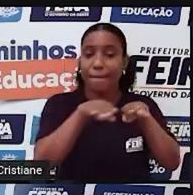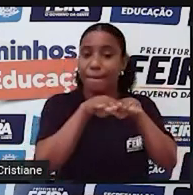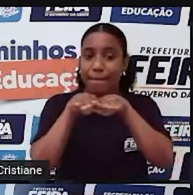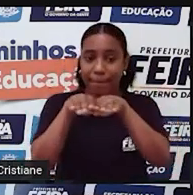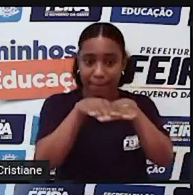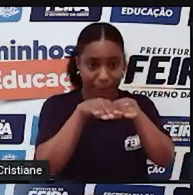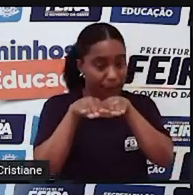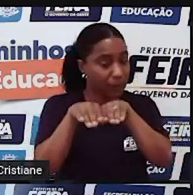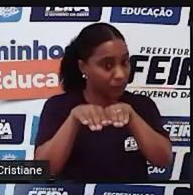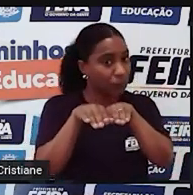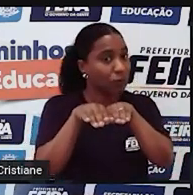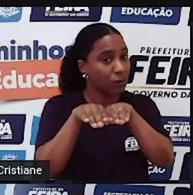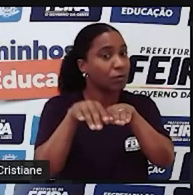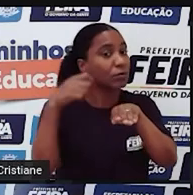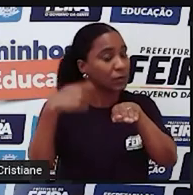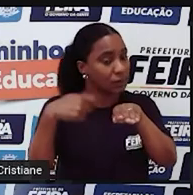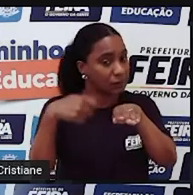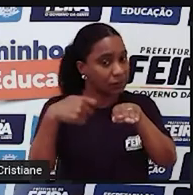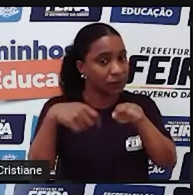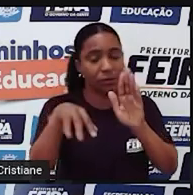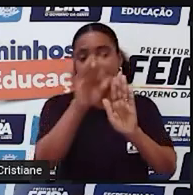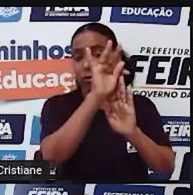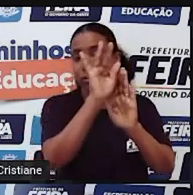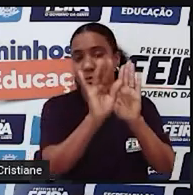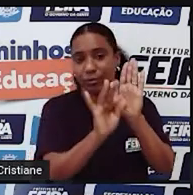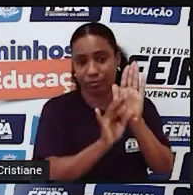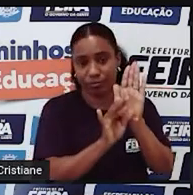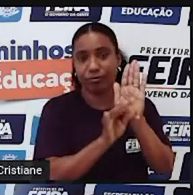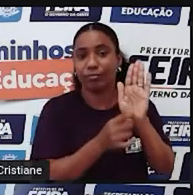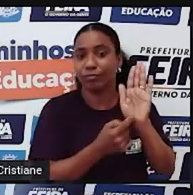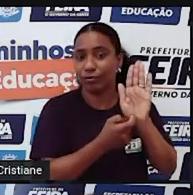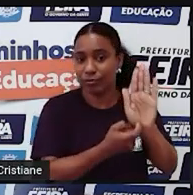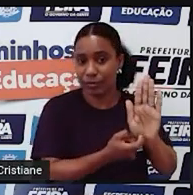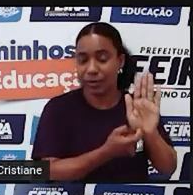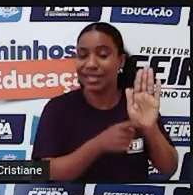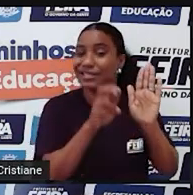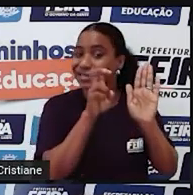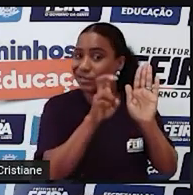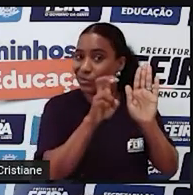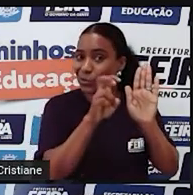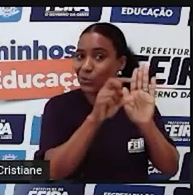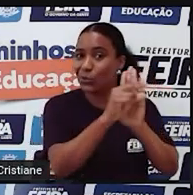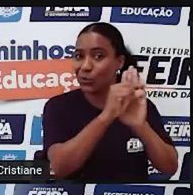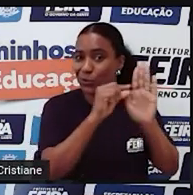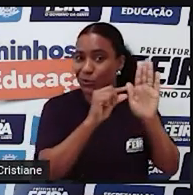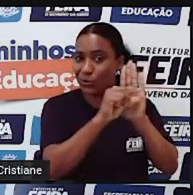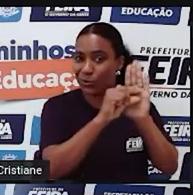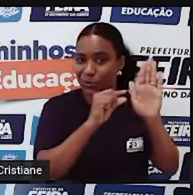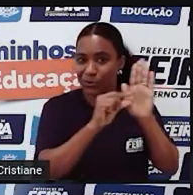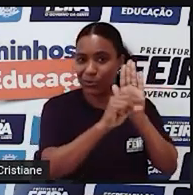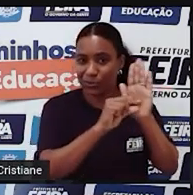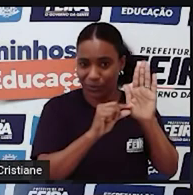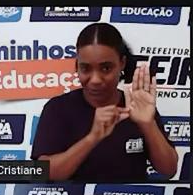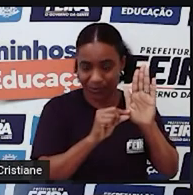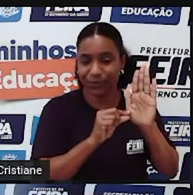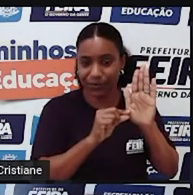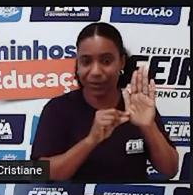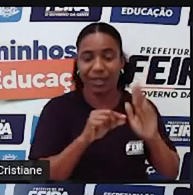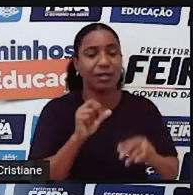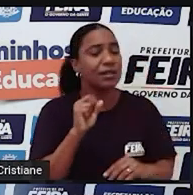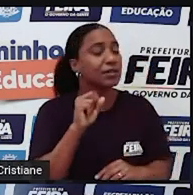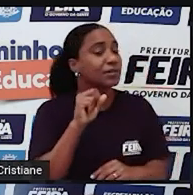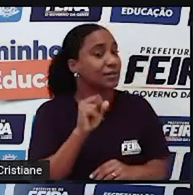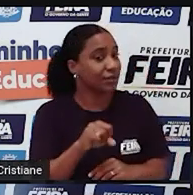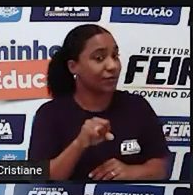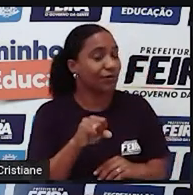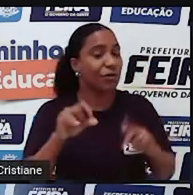O texto, caso vocês queiram escrever, tem que ter até 5 linhas. Caso vocês optem pela